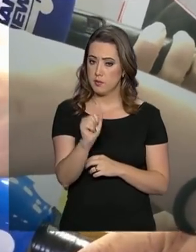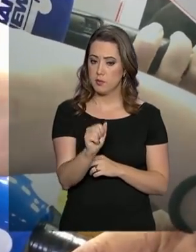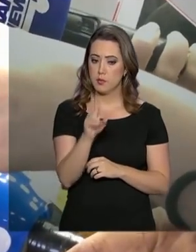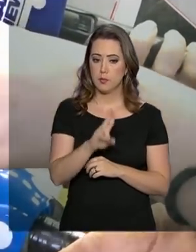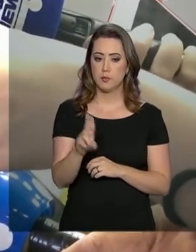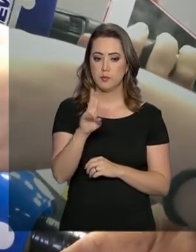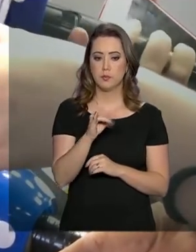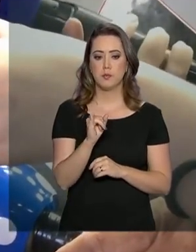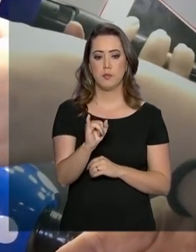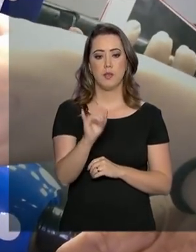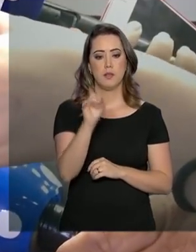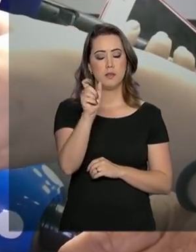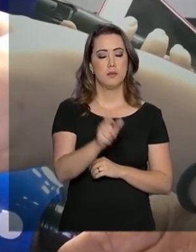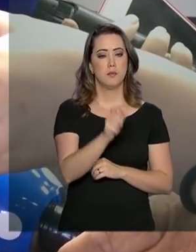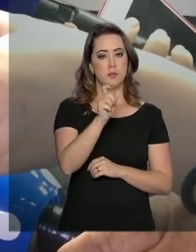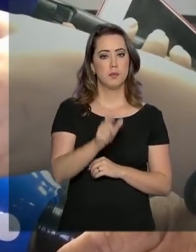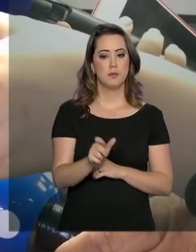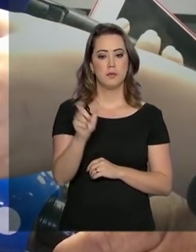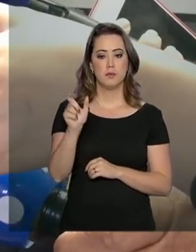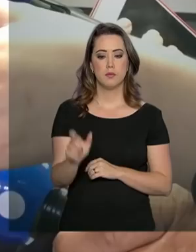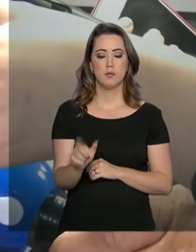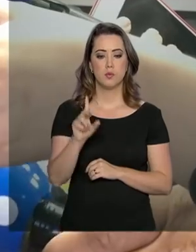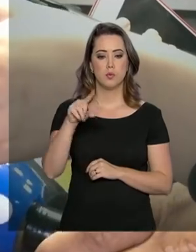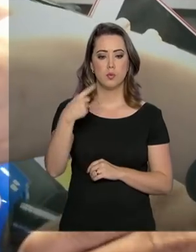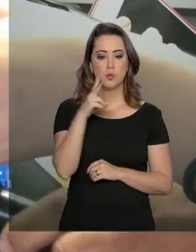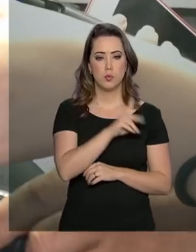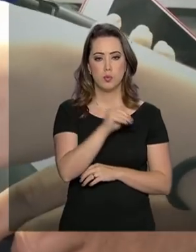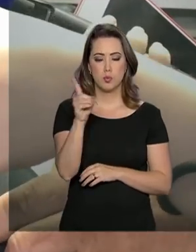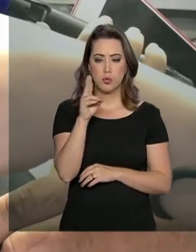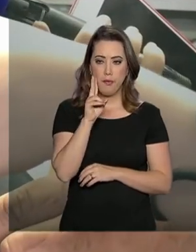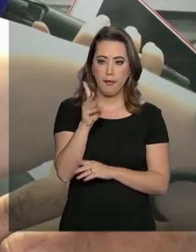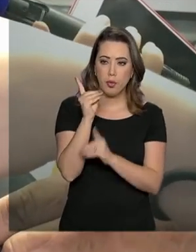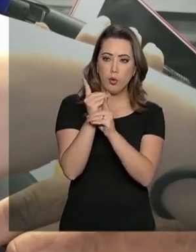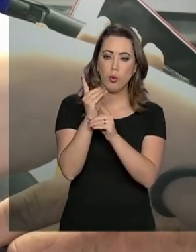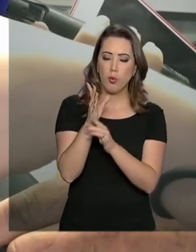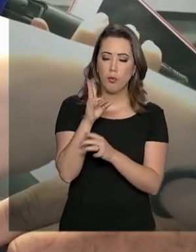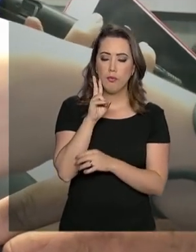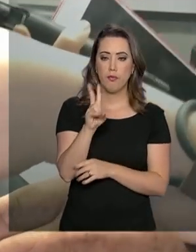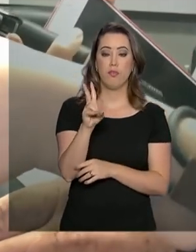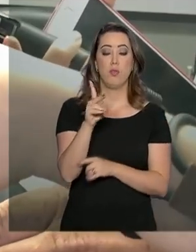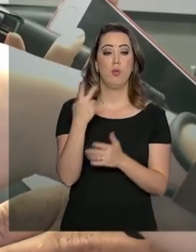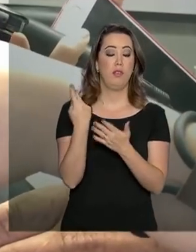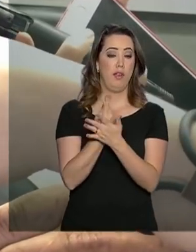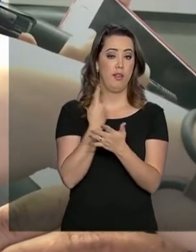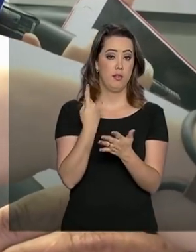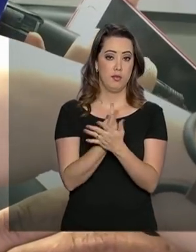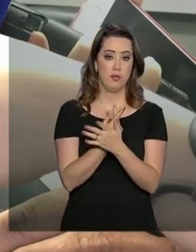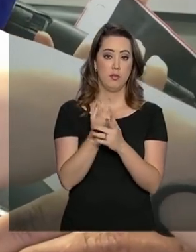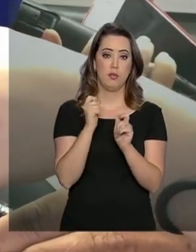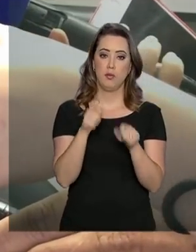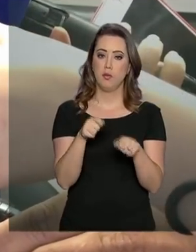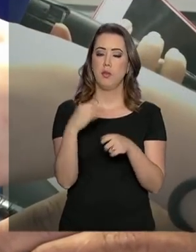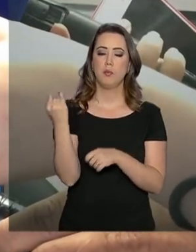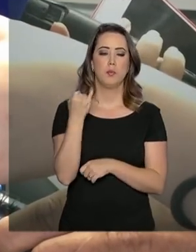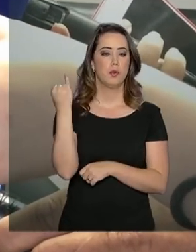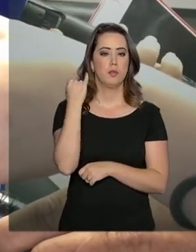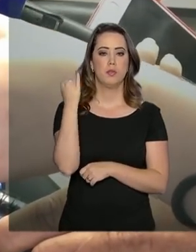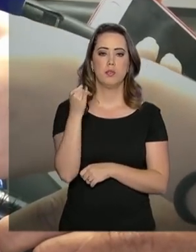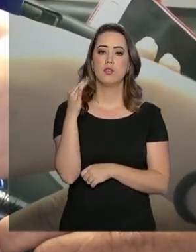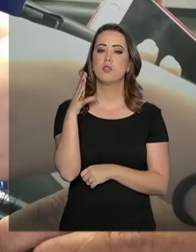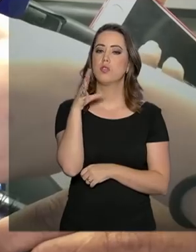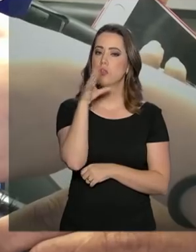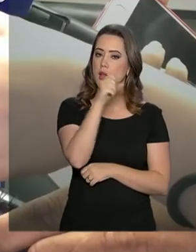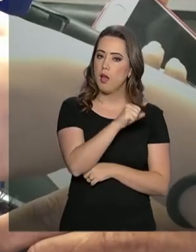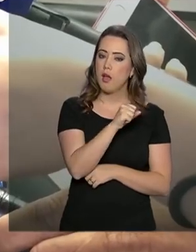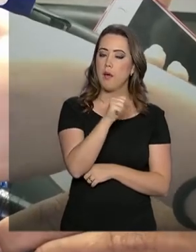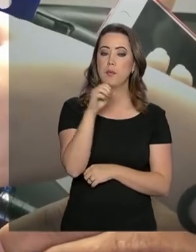o contribuinte, no dia seguinte à entrega, verificar que cometeu um erro, é importante que ele